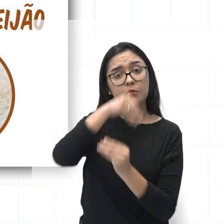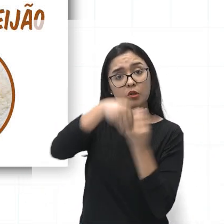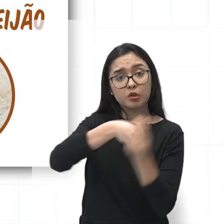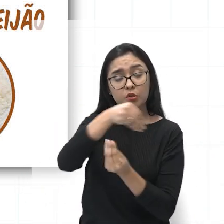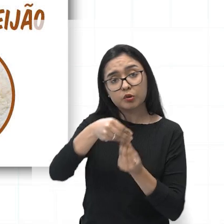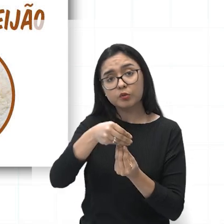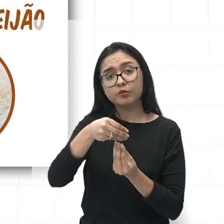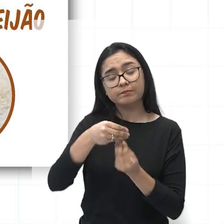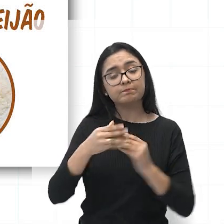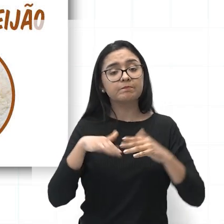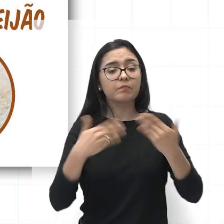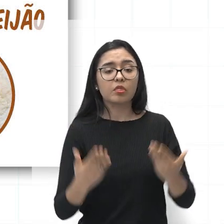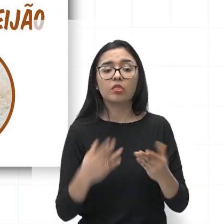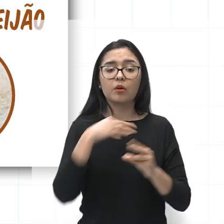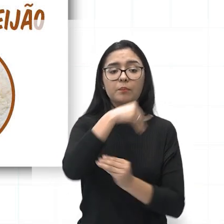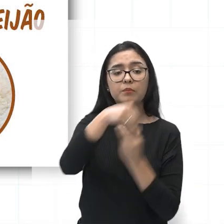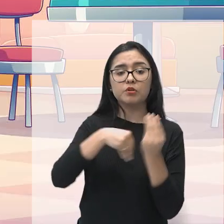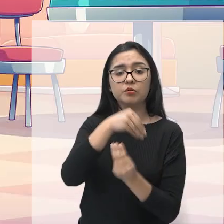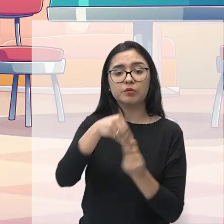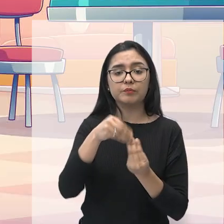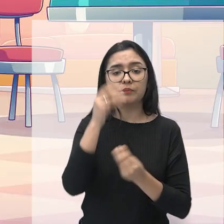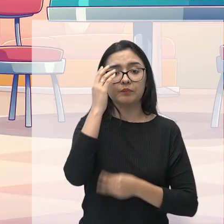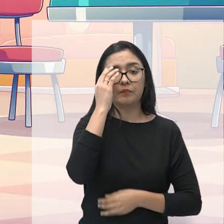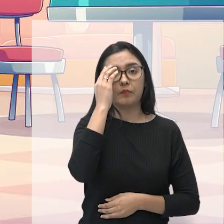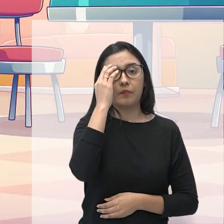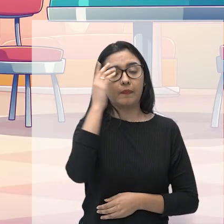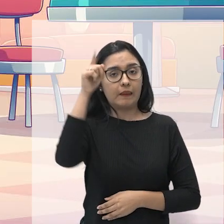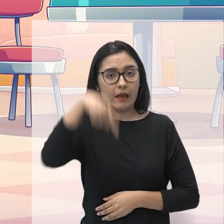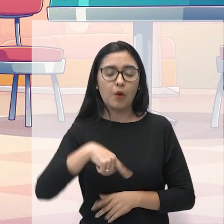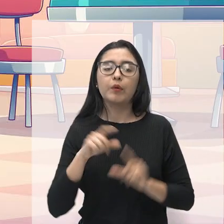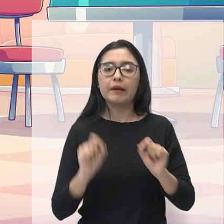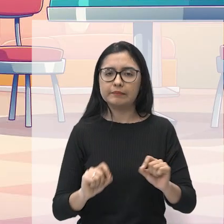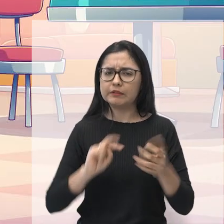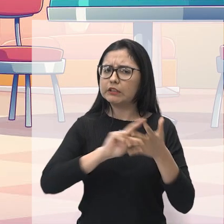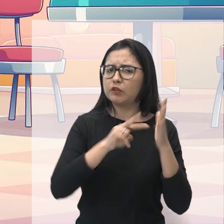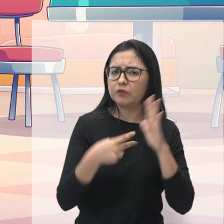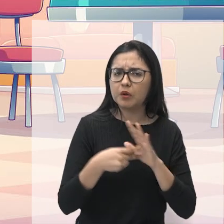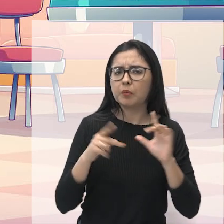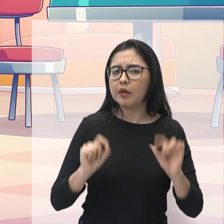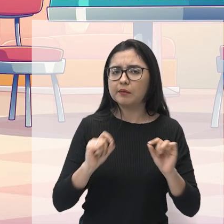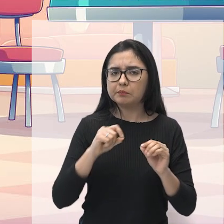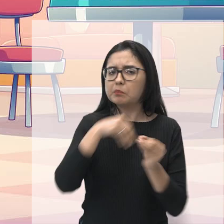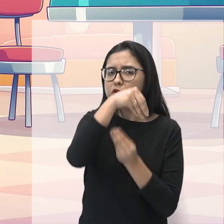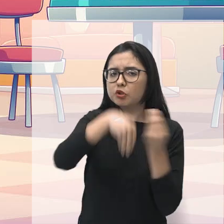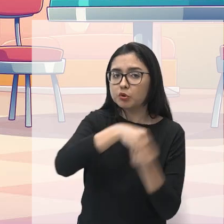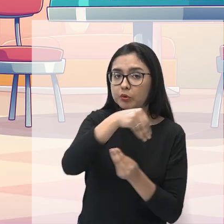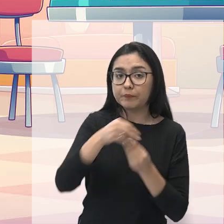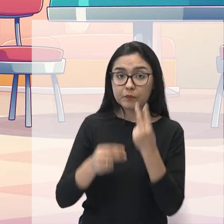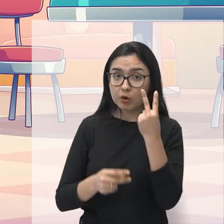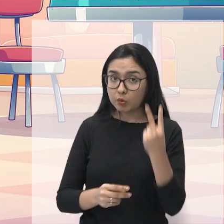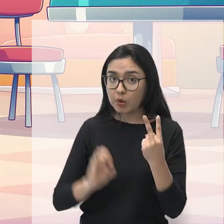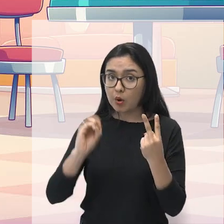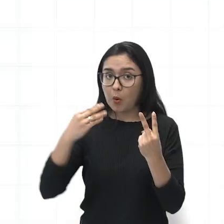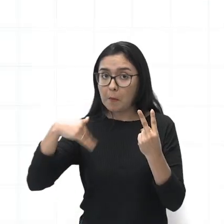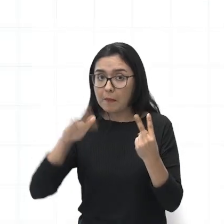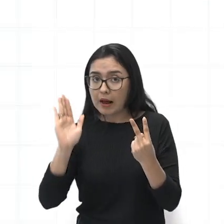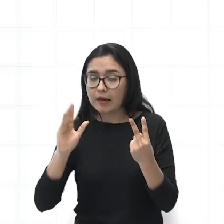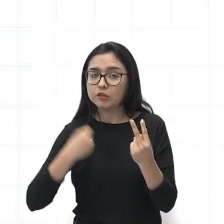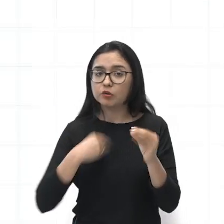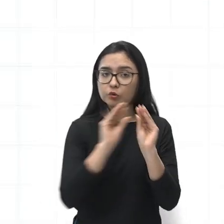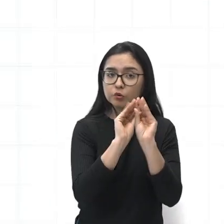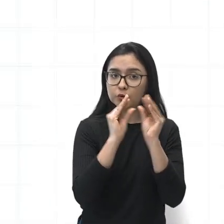Então, misturas é a junção, certo? De duas ou